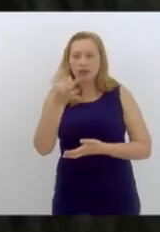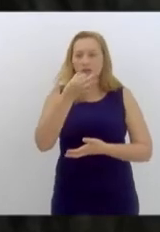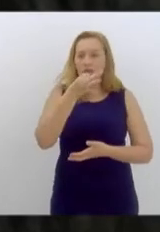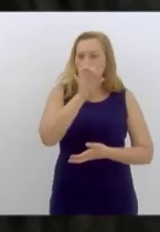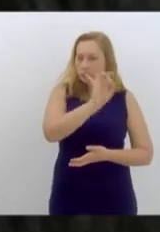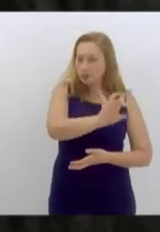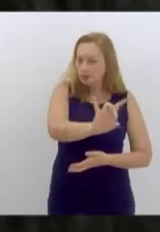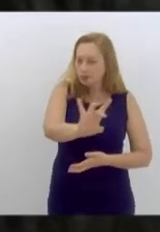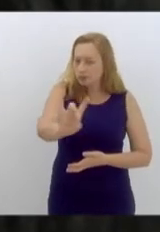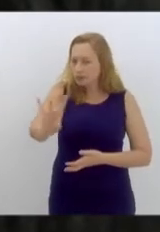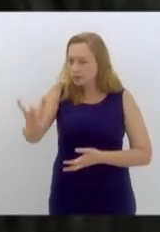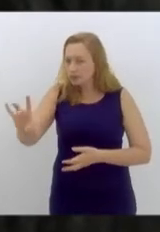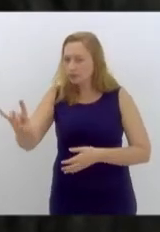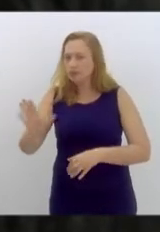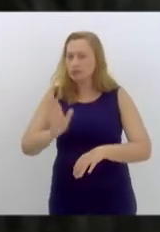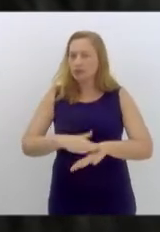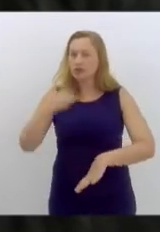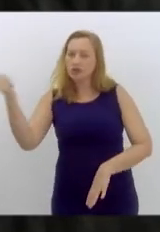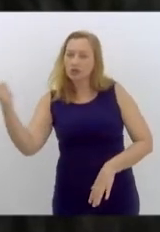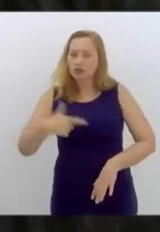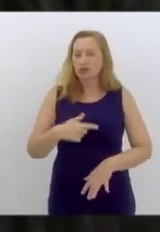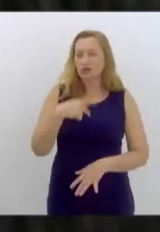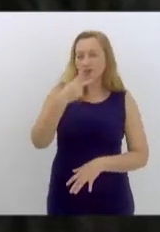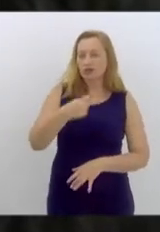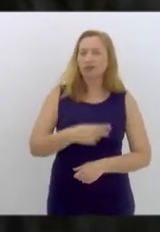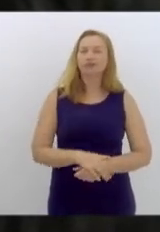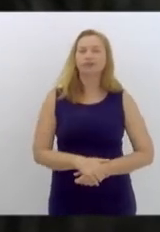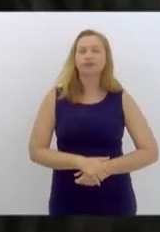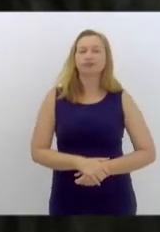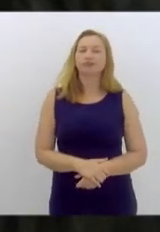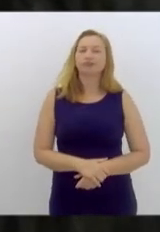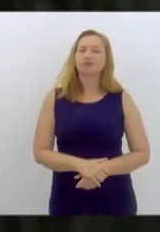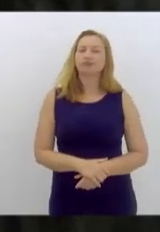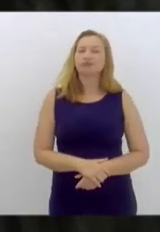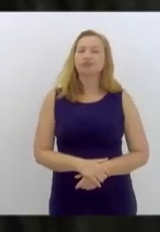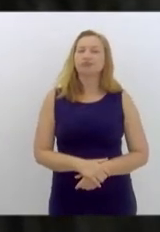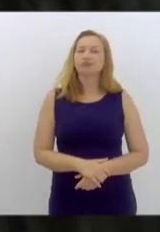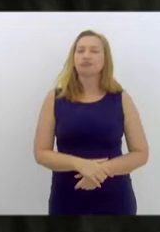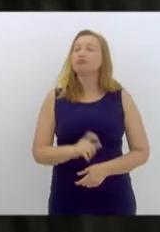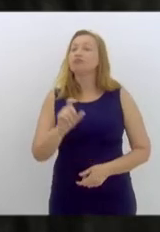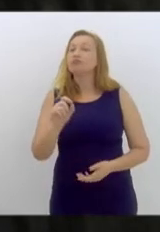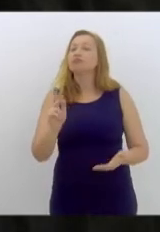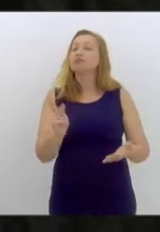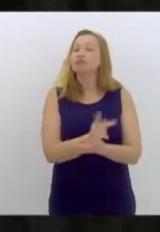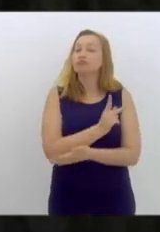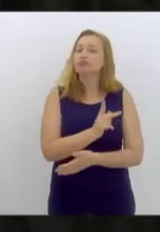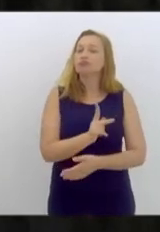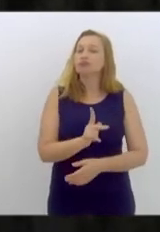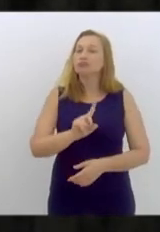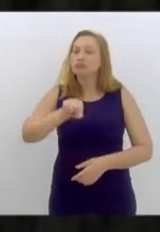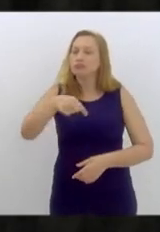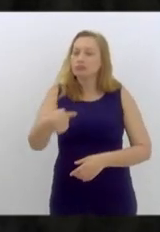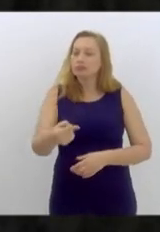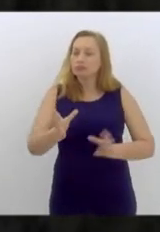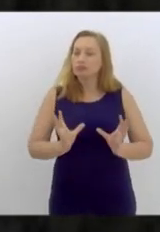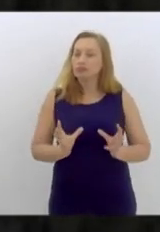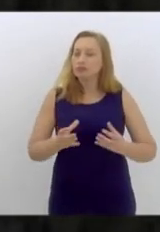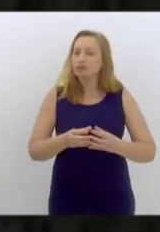Querem ouvir mais do que falar. O que que acontece após uma audiência